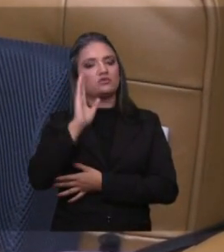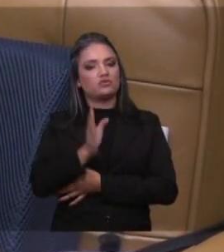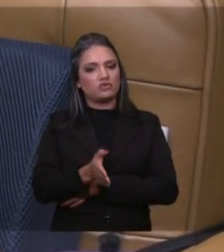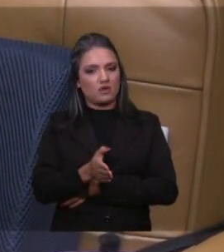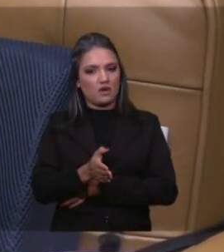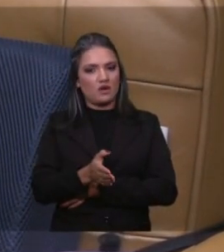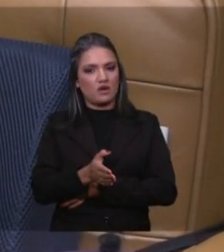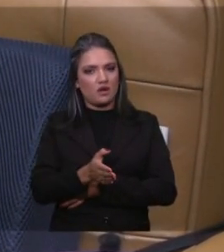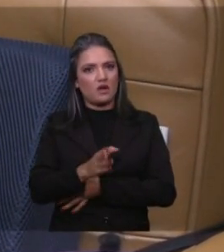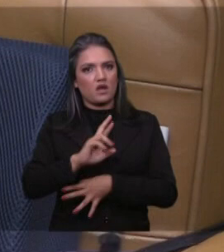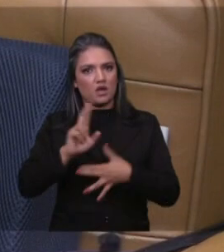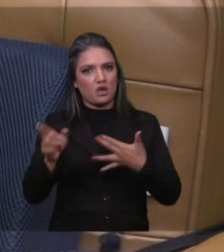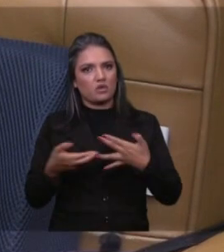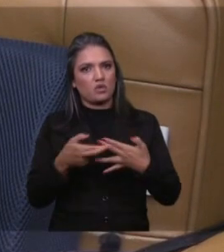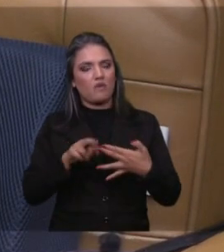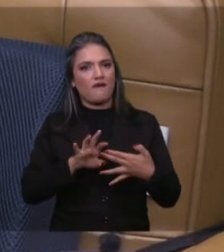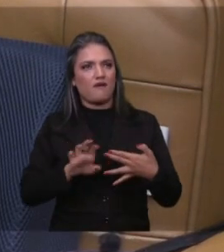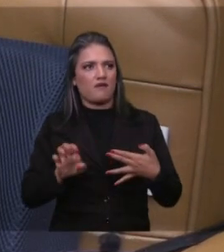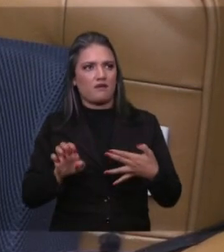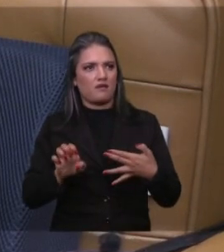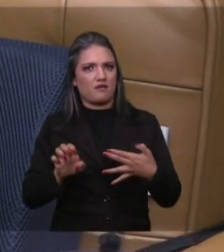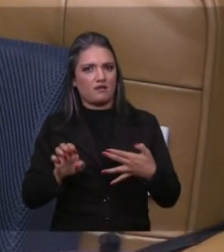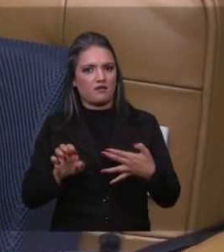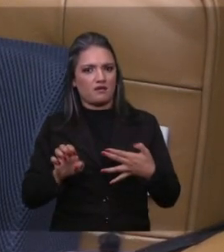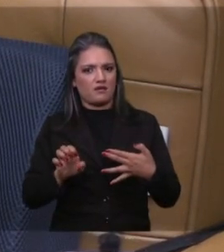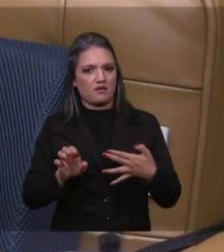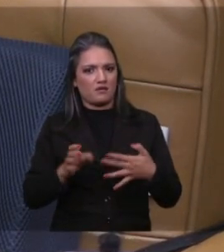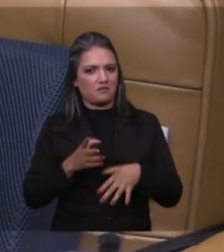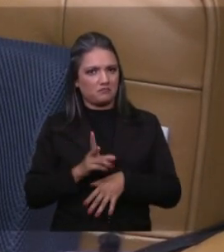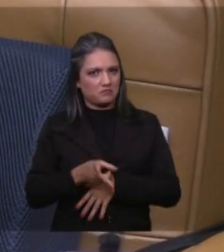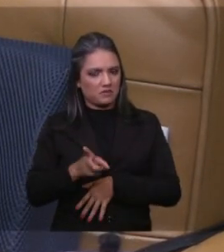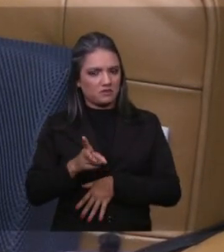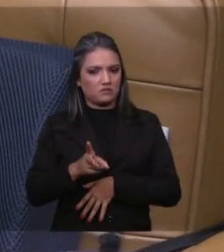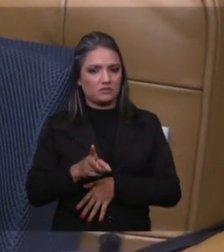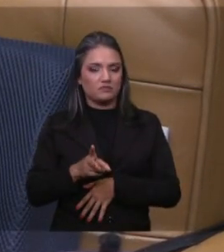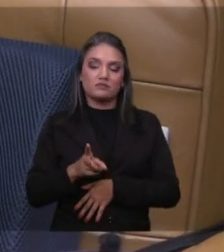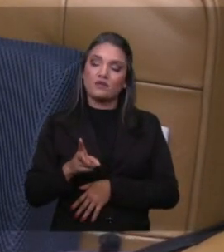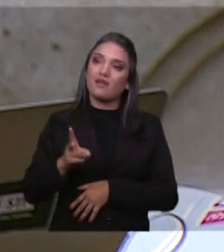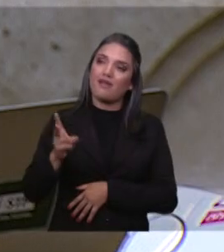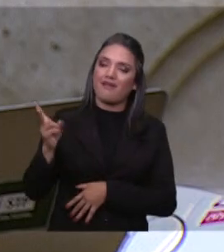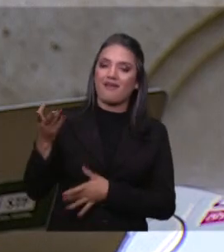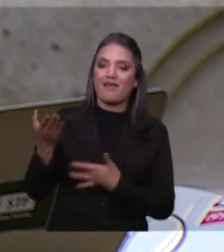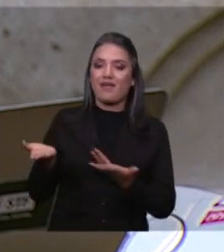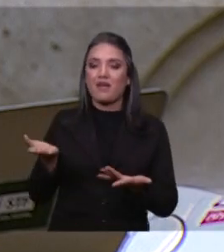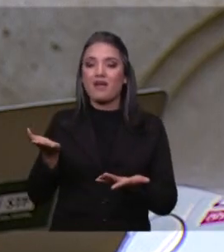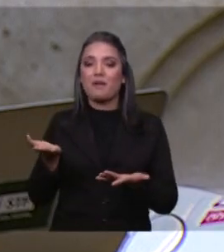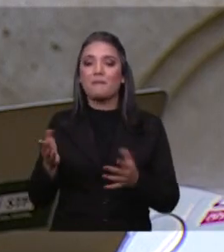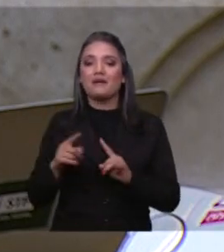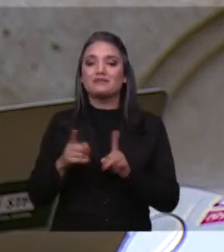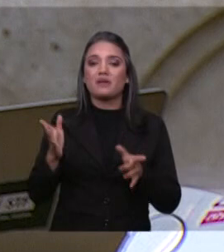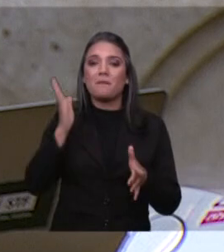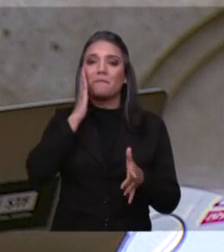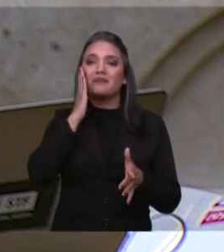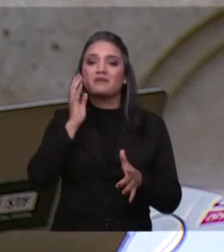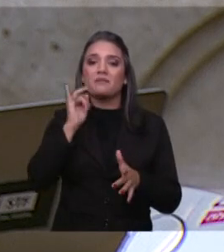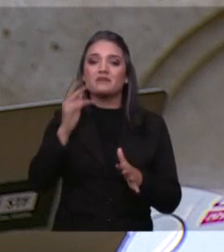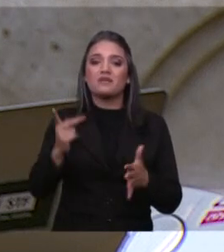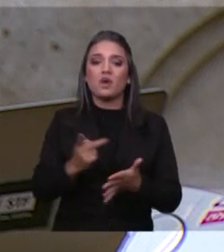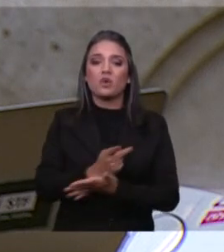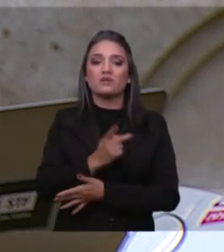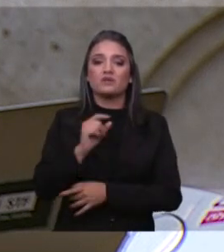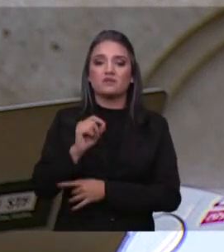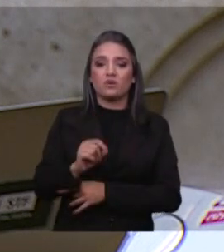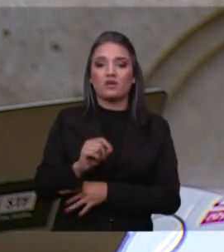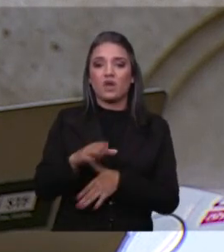no âmbito do recurso extraordinário. De modulação. O problema é saber se a gente caiu em contradição ao